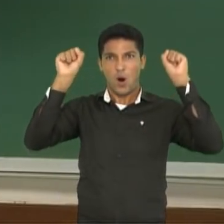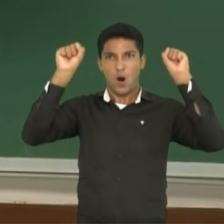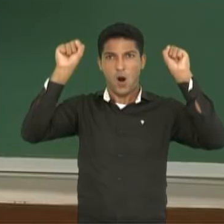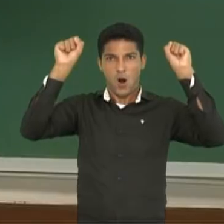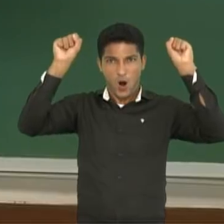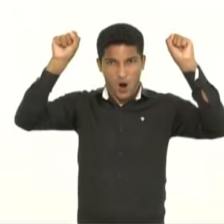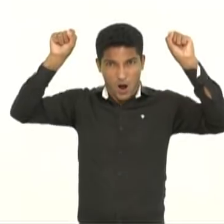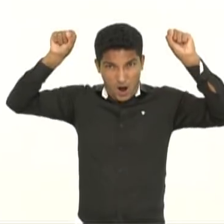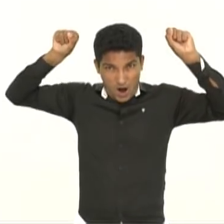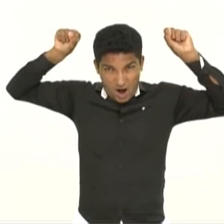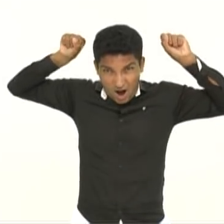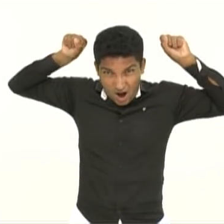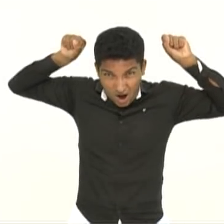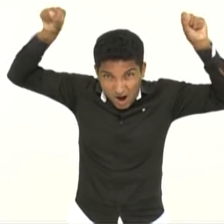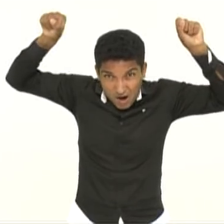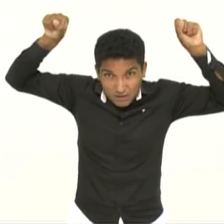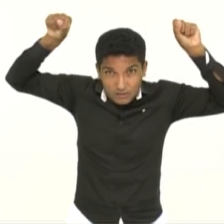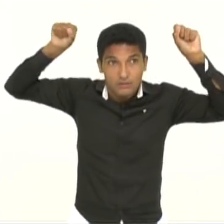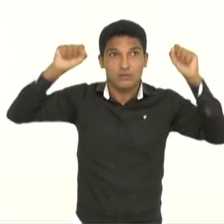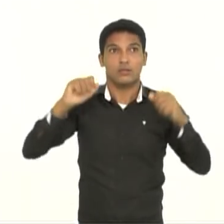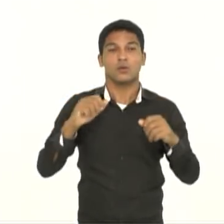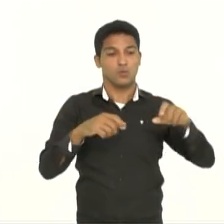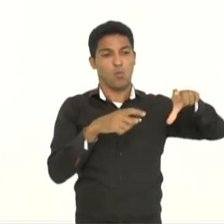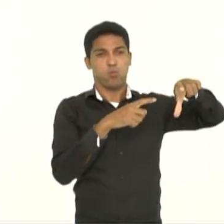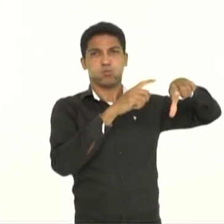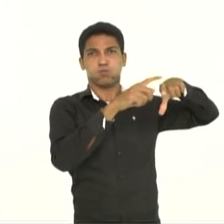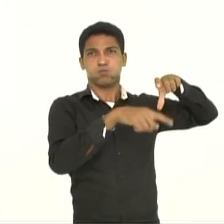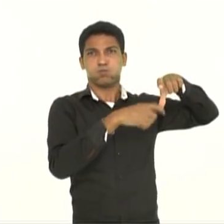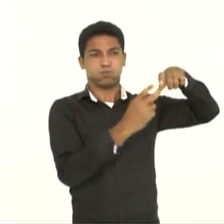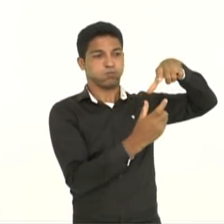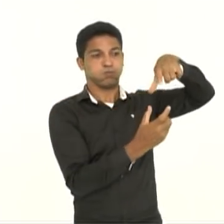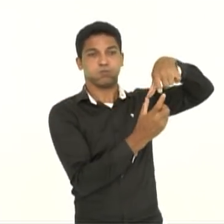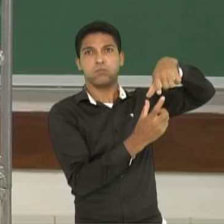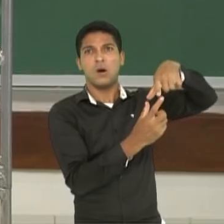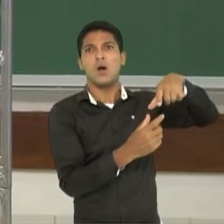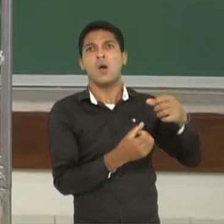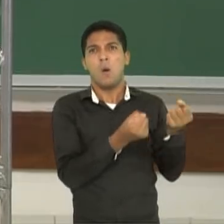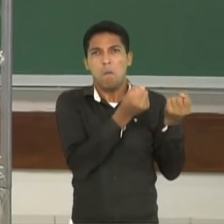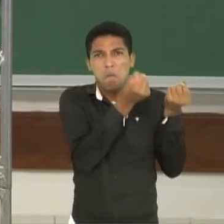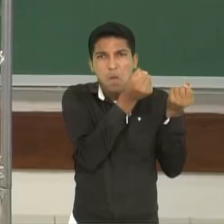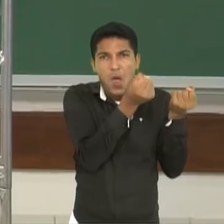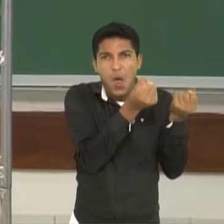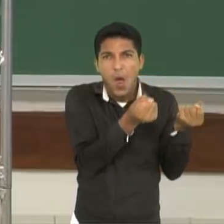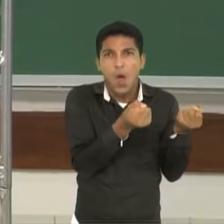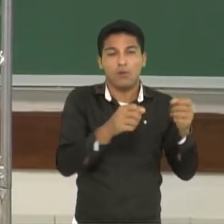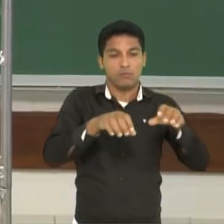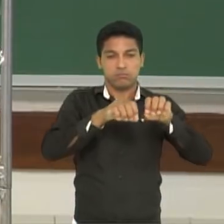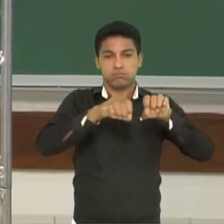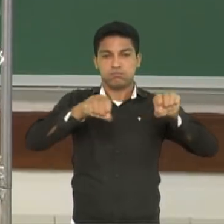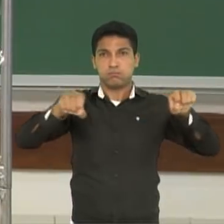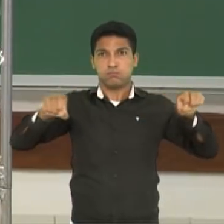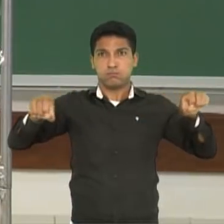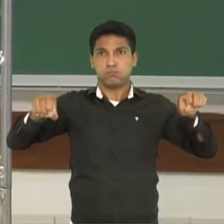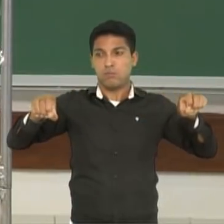contrarrelógio, perseguição simples, perseguição em equipe,